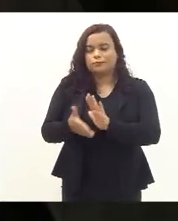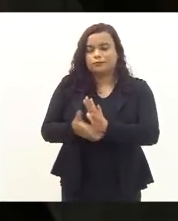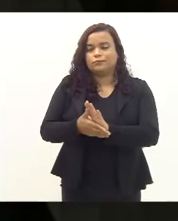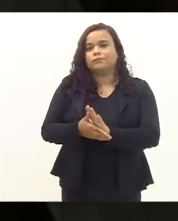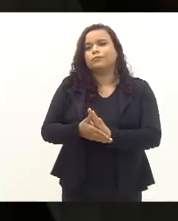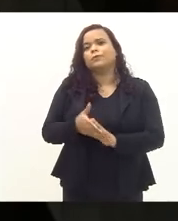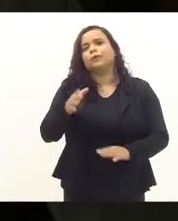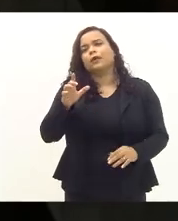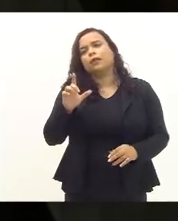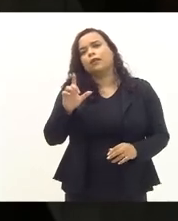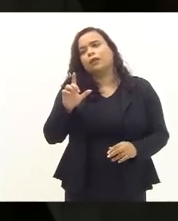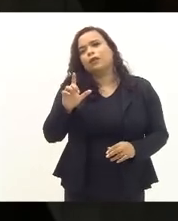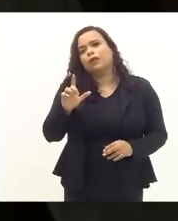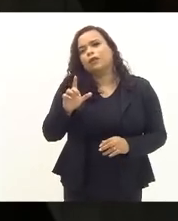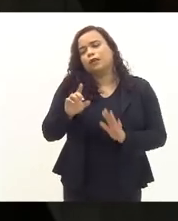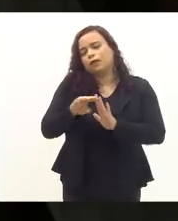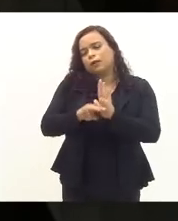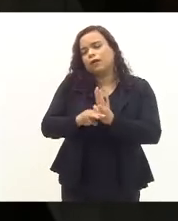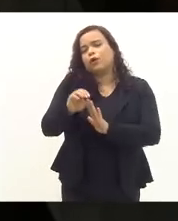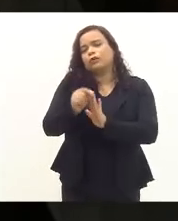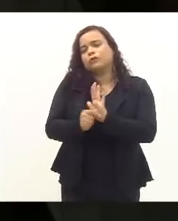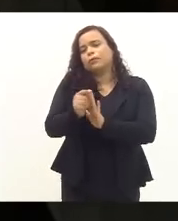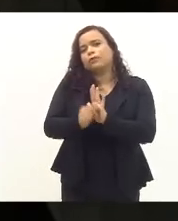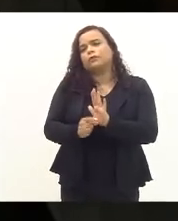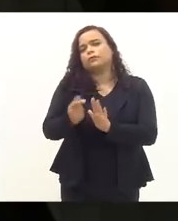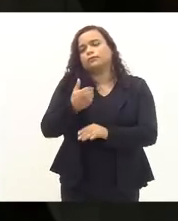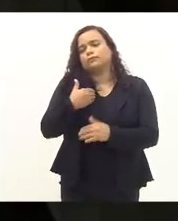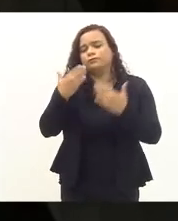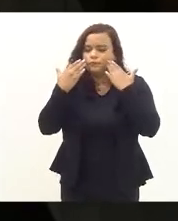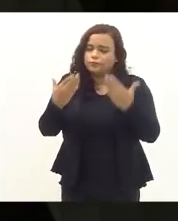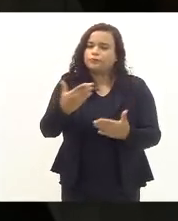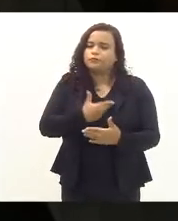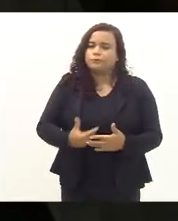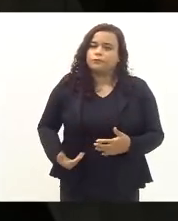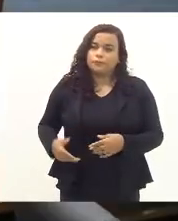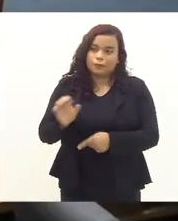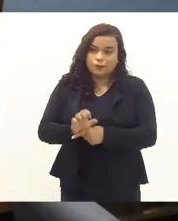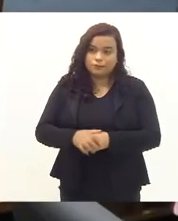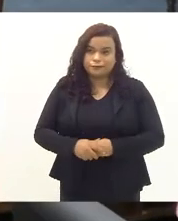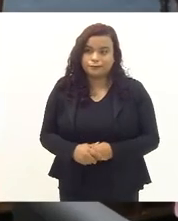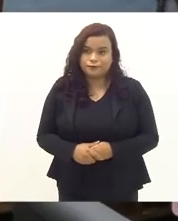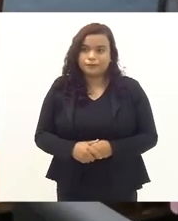proposta de diretrizes orçamentárias apresentada pelo Governo do Estado